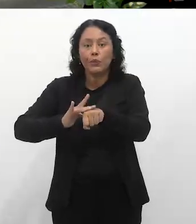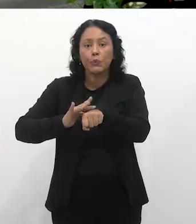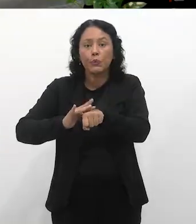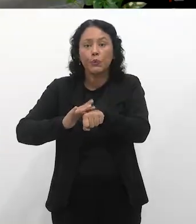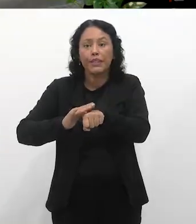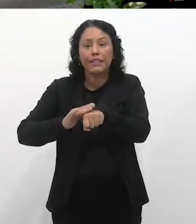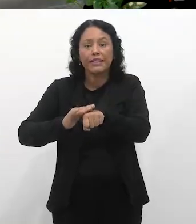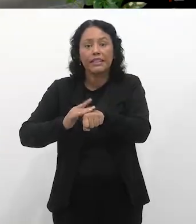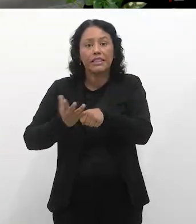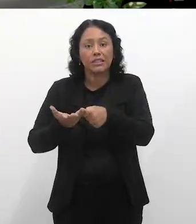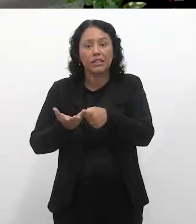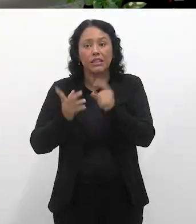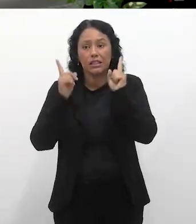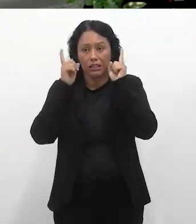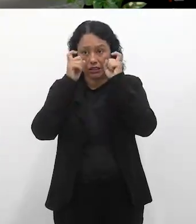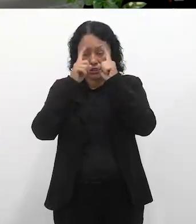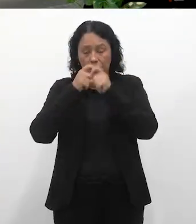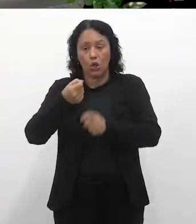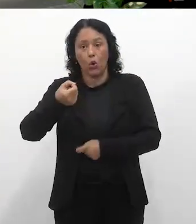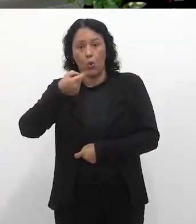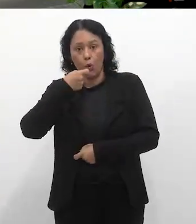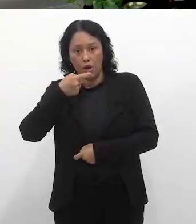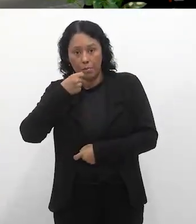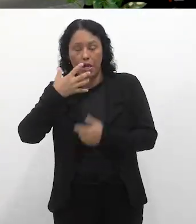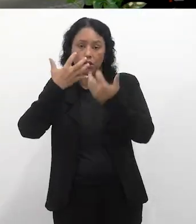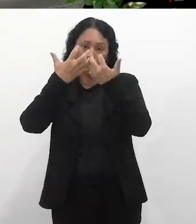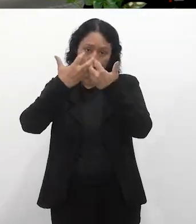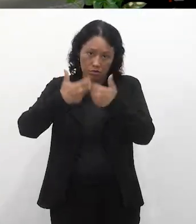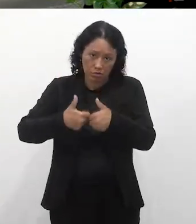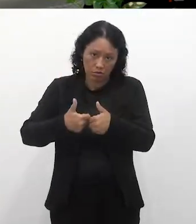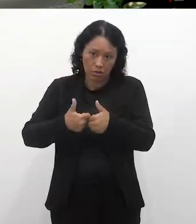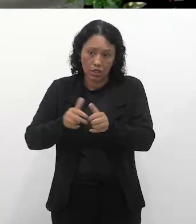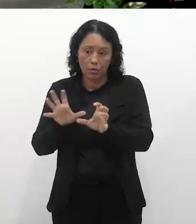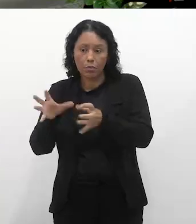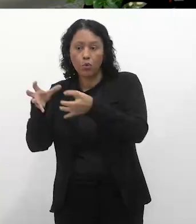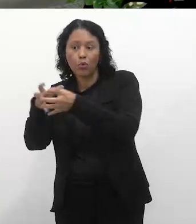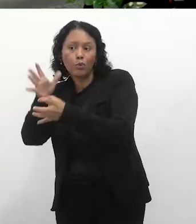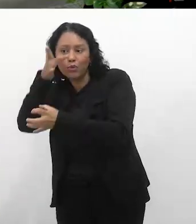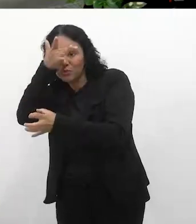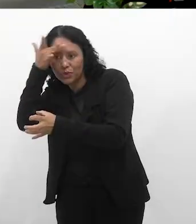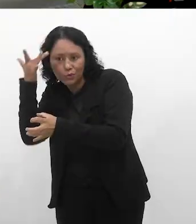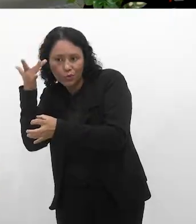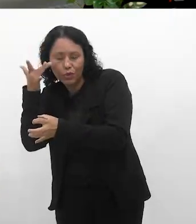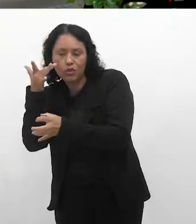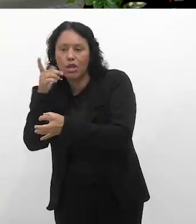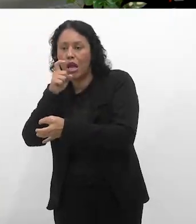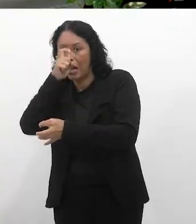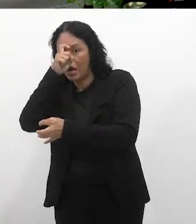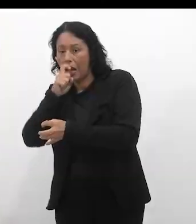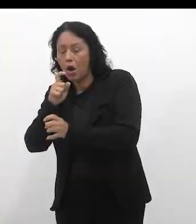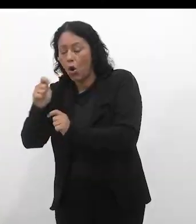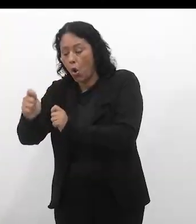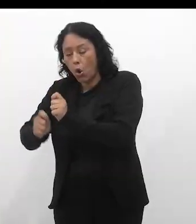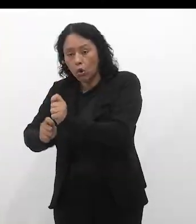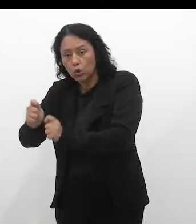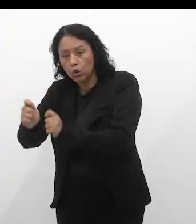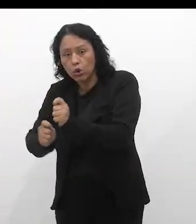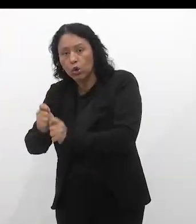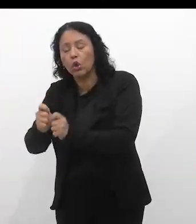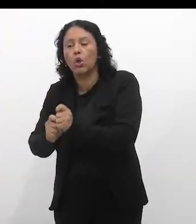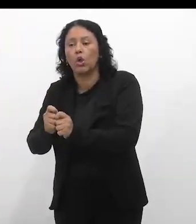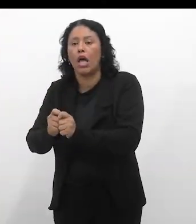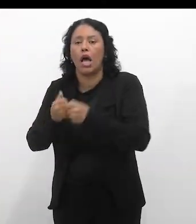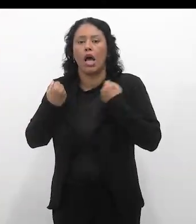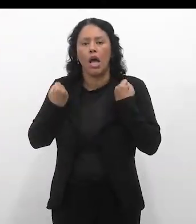menos extensa a doença. Enfim, como eu falei assim, o remédio ele funciona para muita gente. Não controlar a